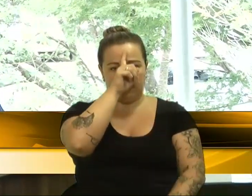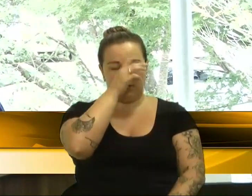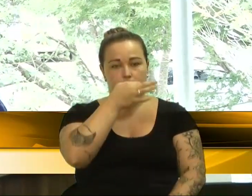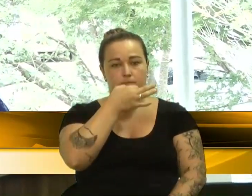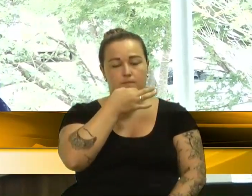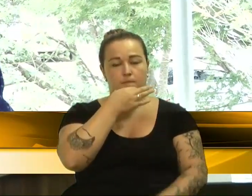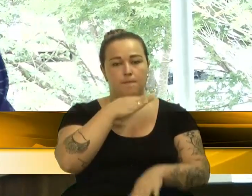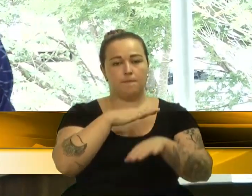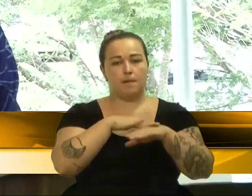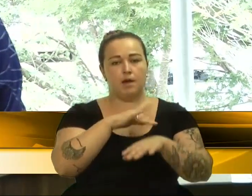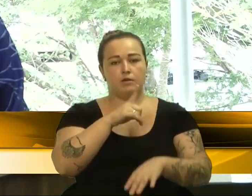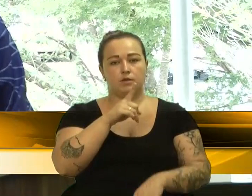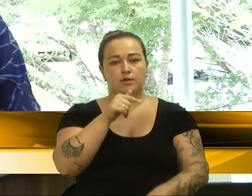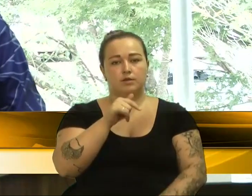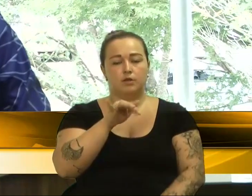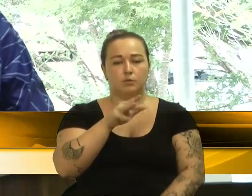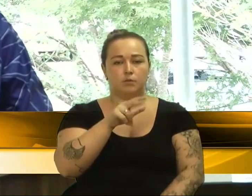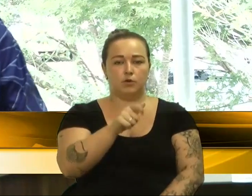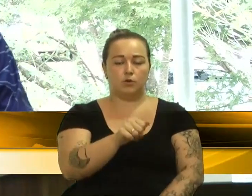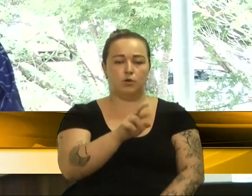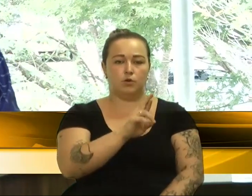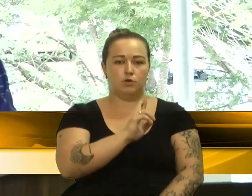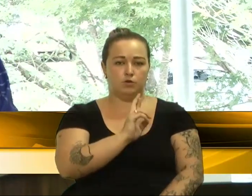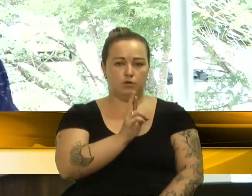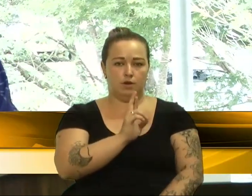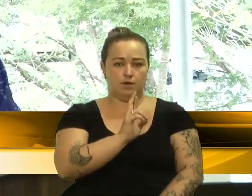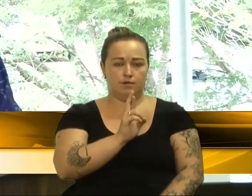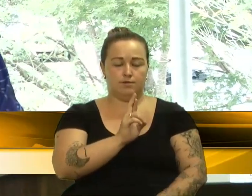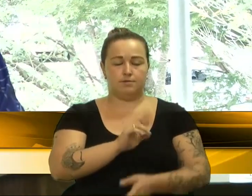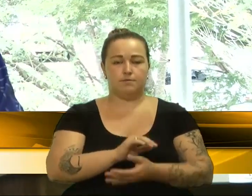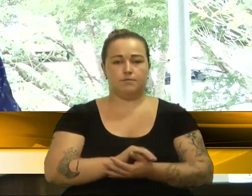milhões de reais.